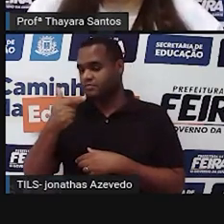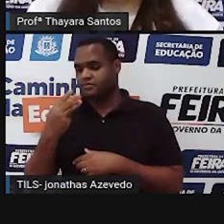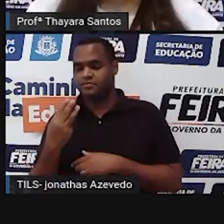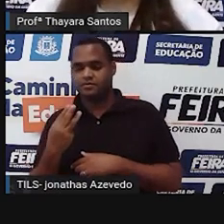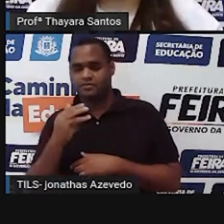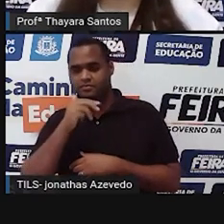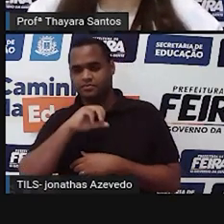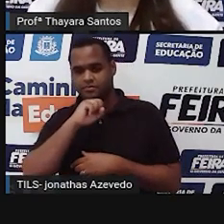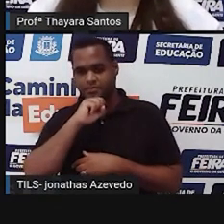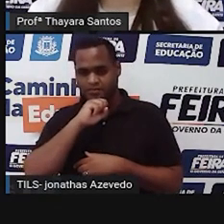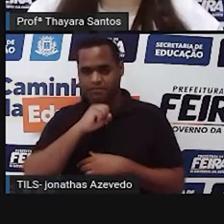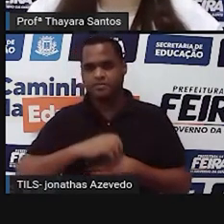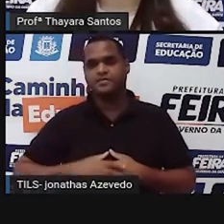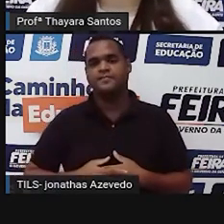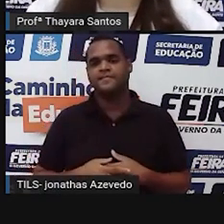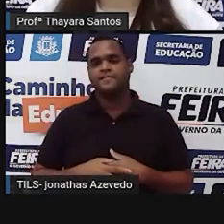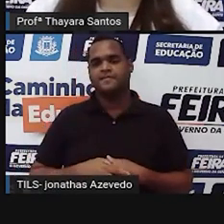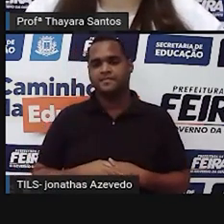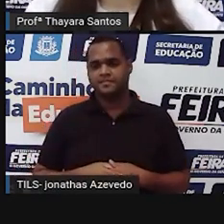mãe.